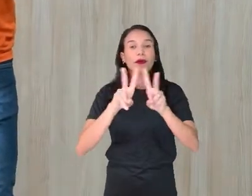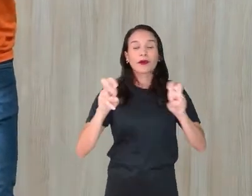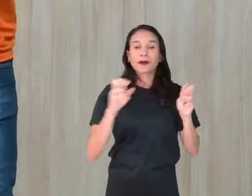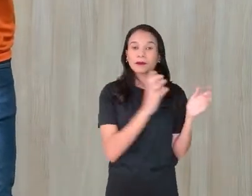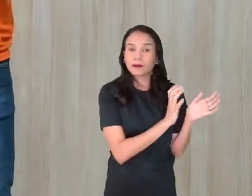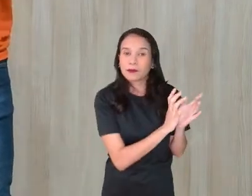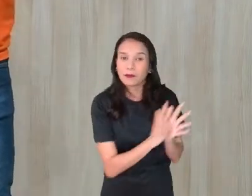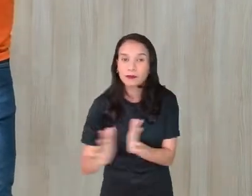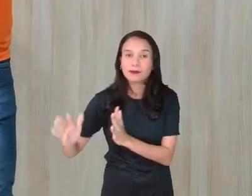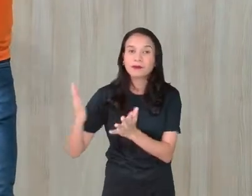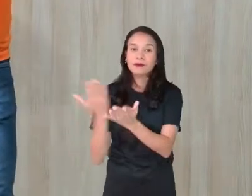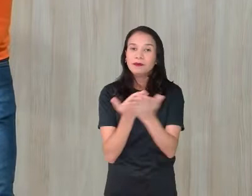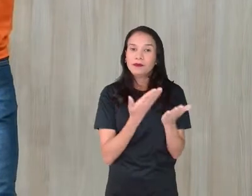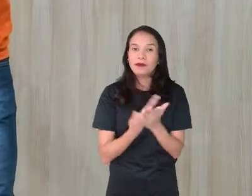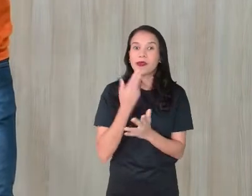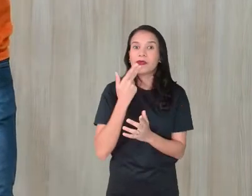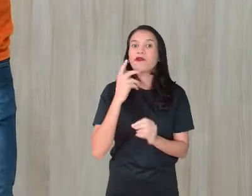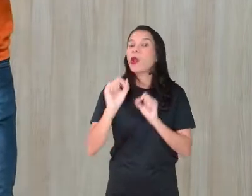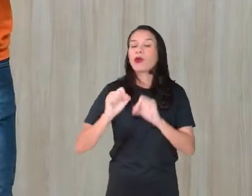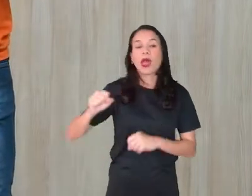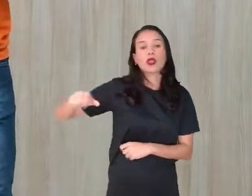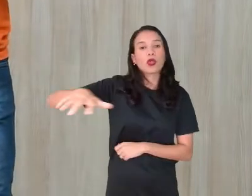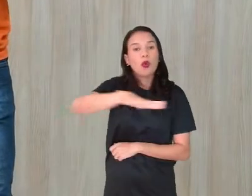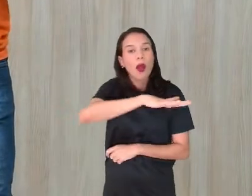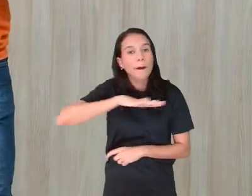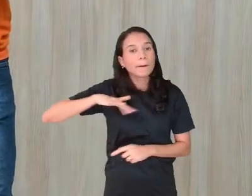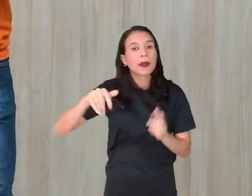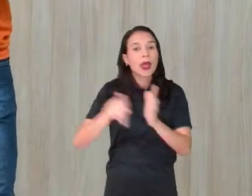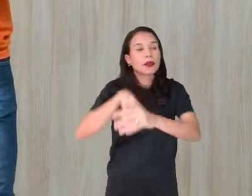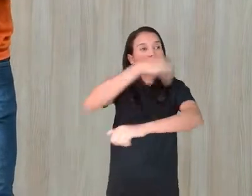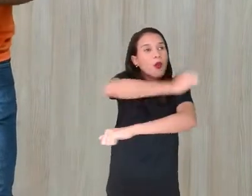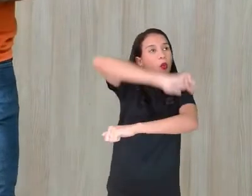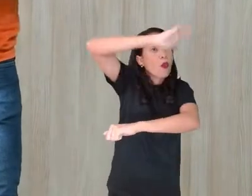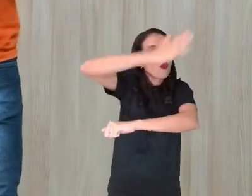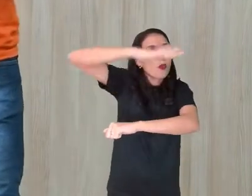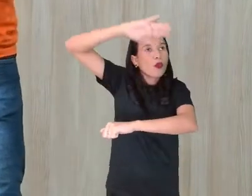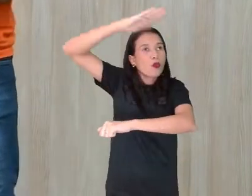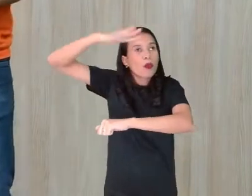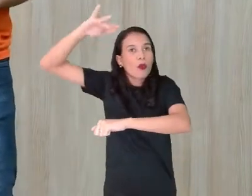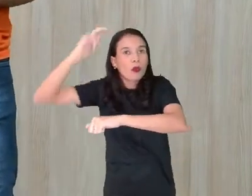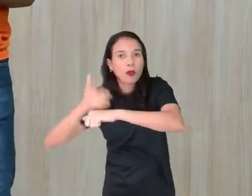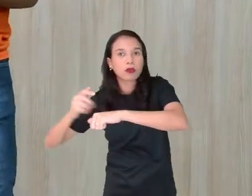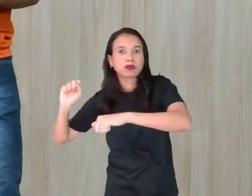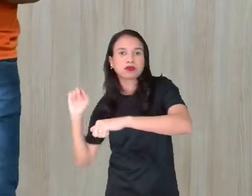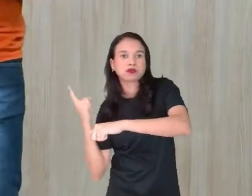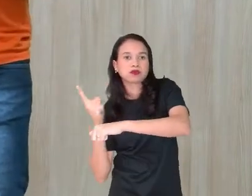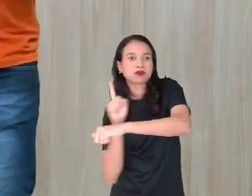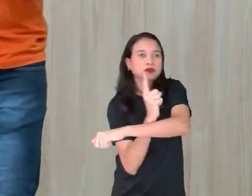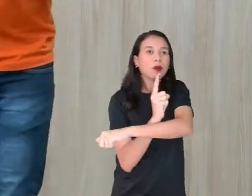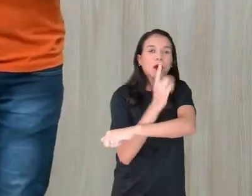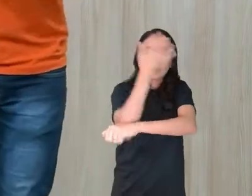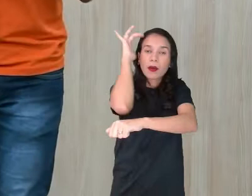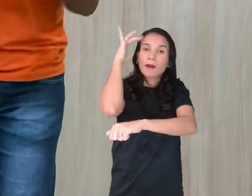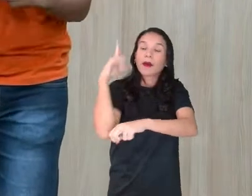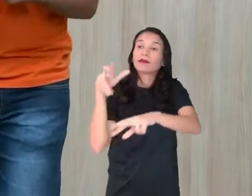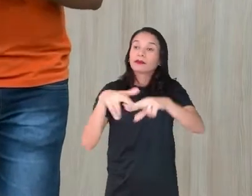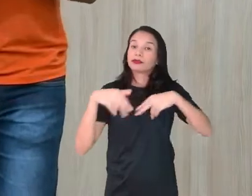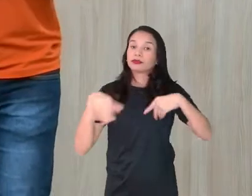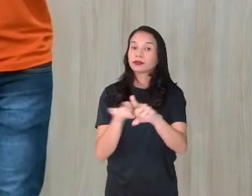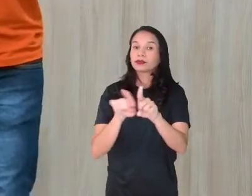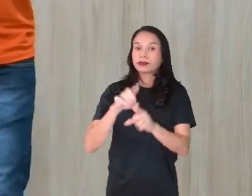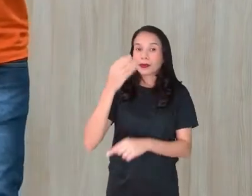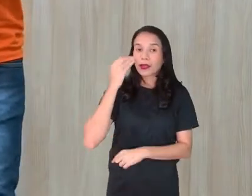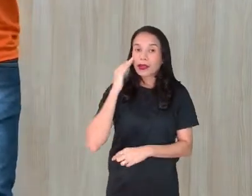nossa sequência de aulas, a gente já falou sobre o ambiente de morros, né, a ocupação, a consequência dessa ocupação, né, para entender um